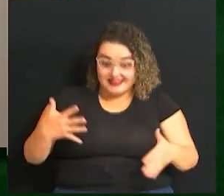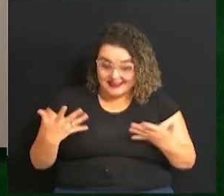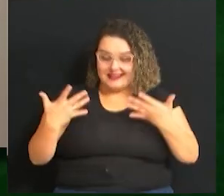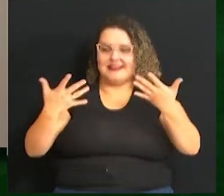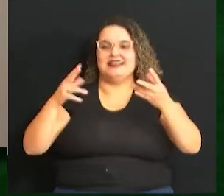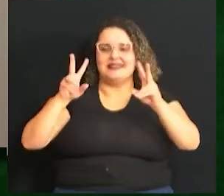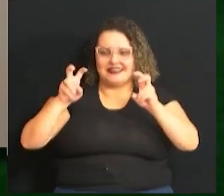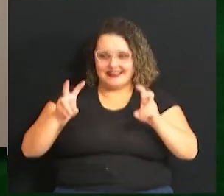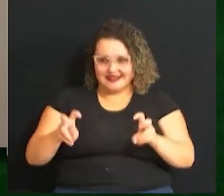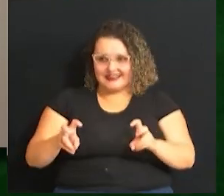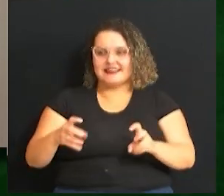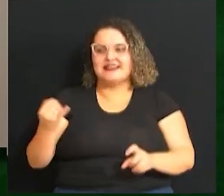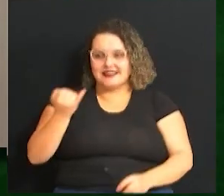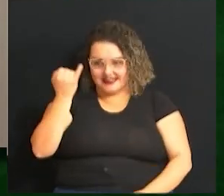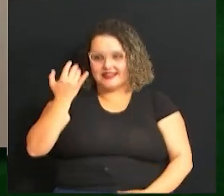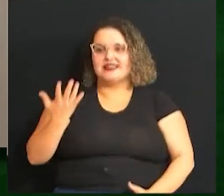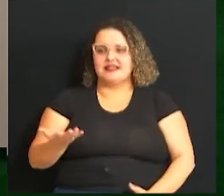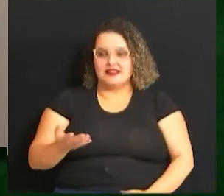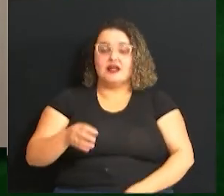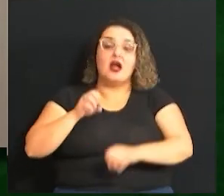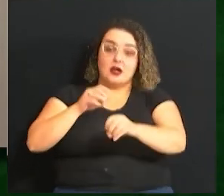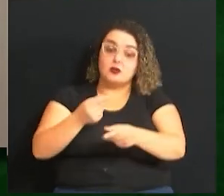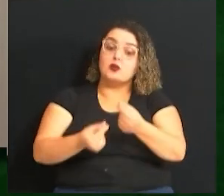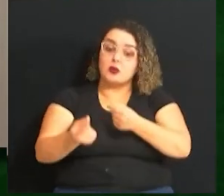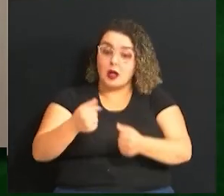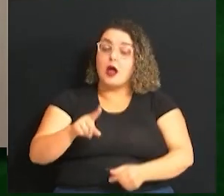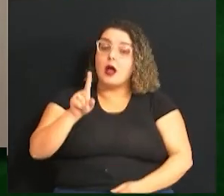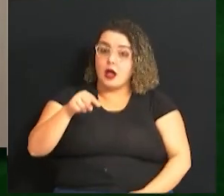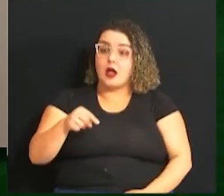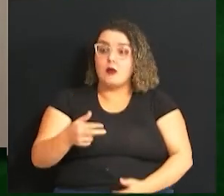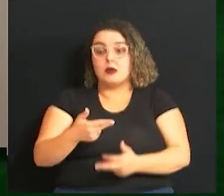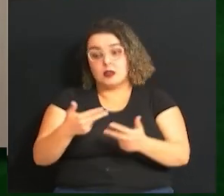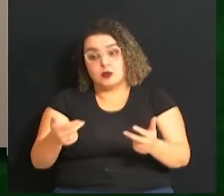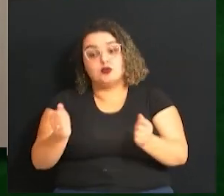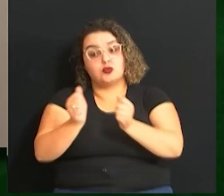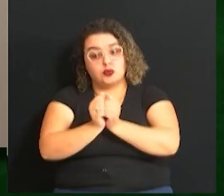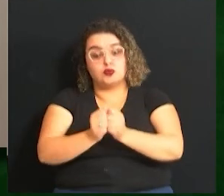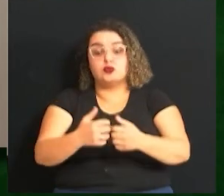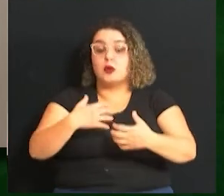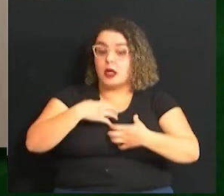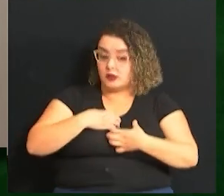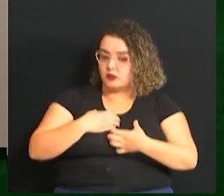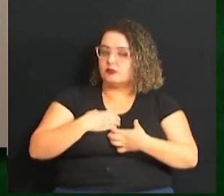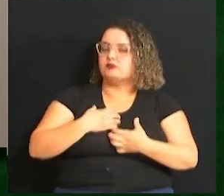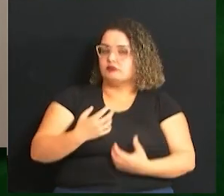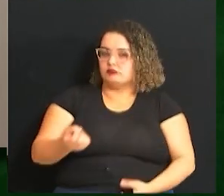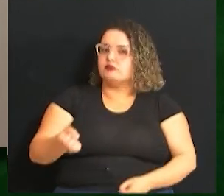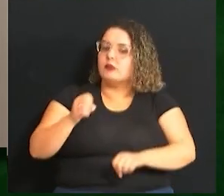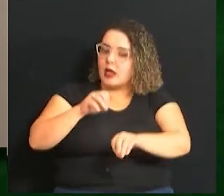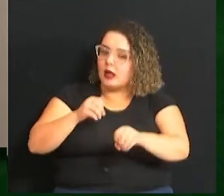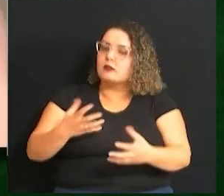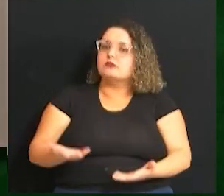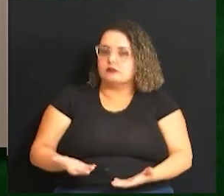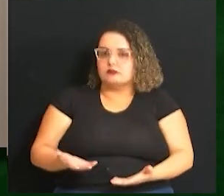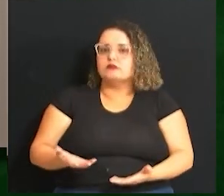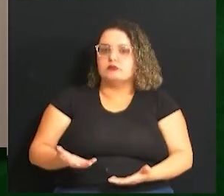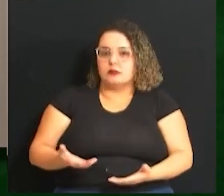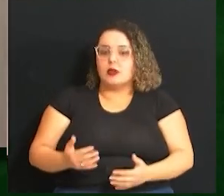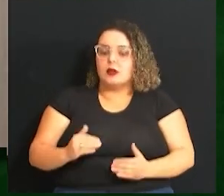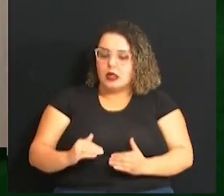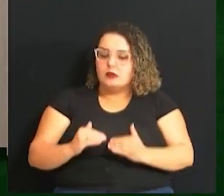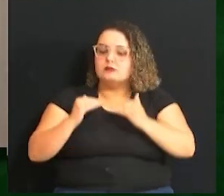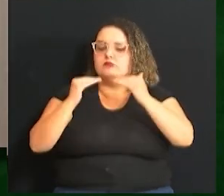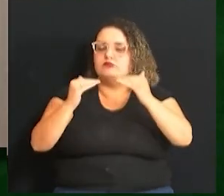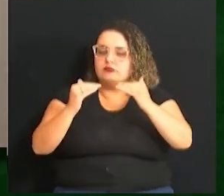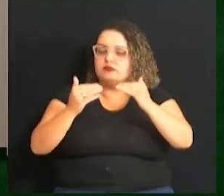você ficou empolgado com o tema, é muito importante, a educação financeira é uma das coisas, junto com a educação emocional, que vão colocar a